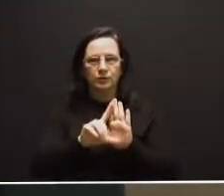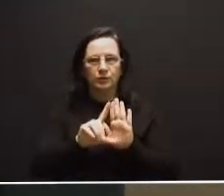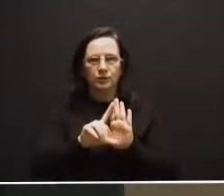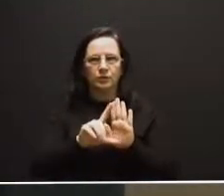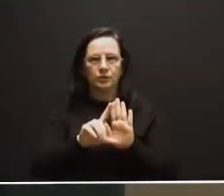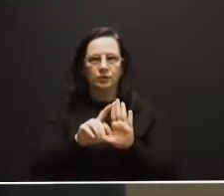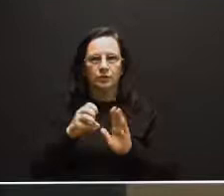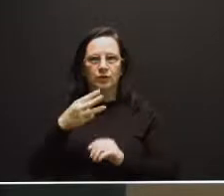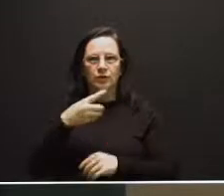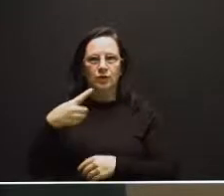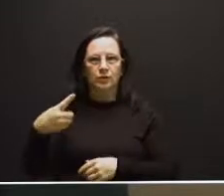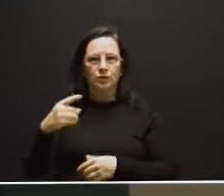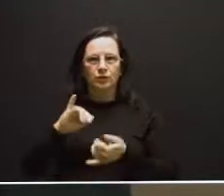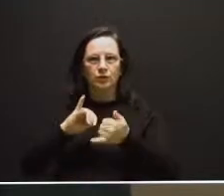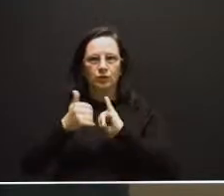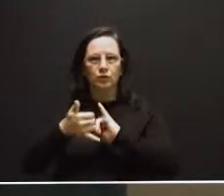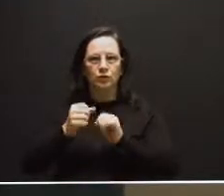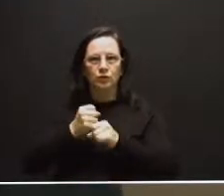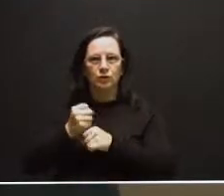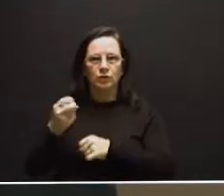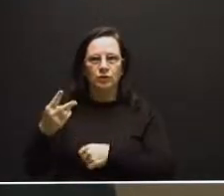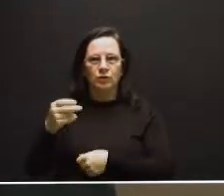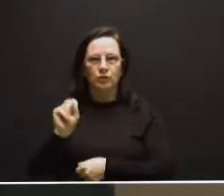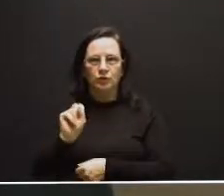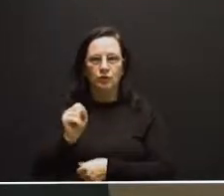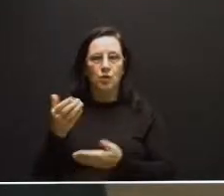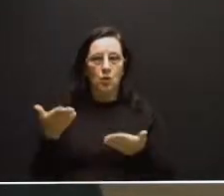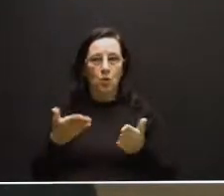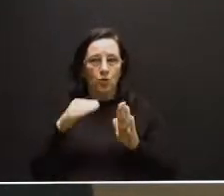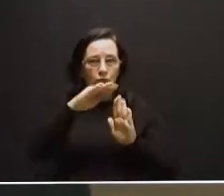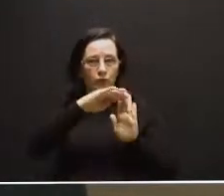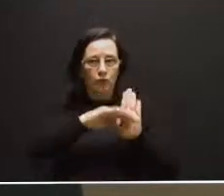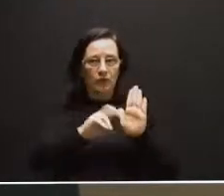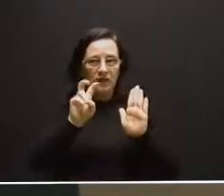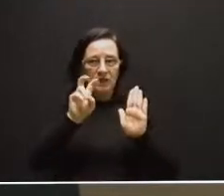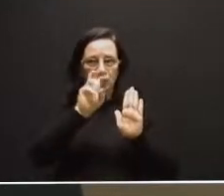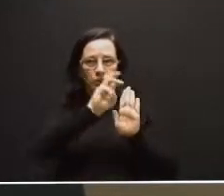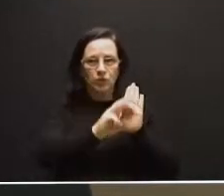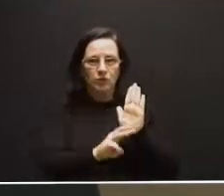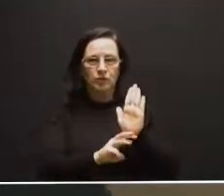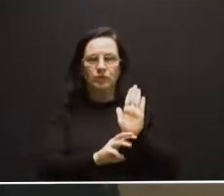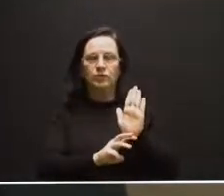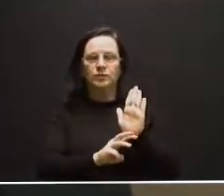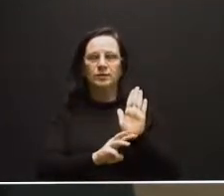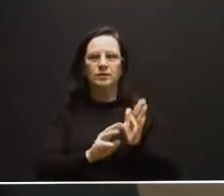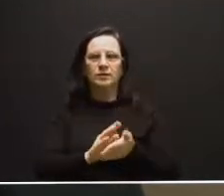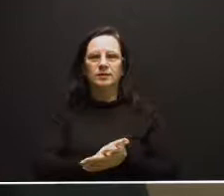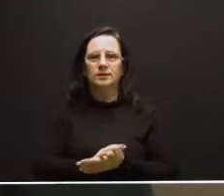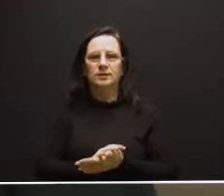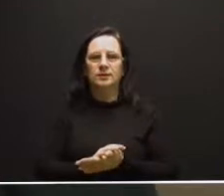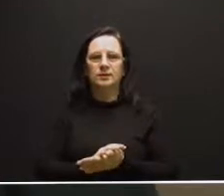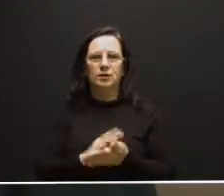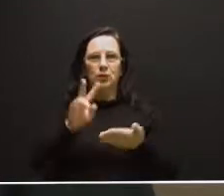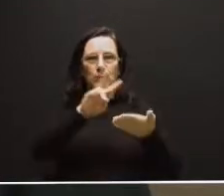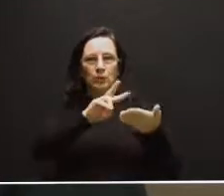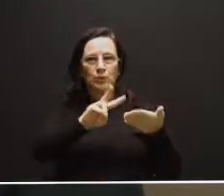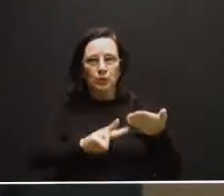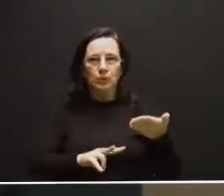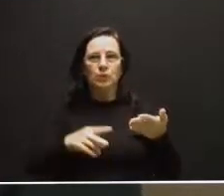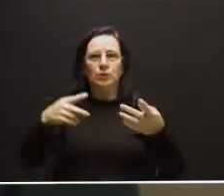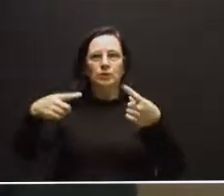31 de julho de 2018 na ordem do dia cinco projetos de leis serão analisados